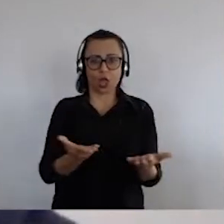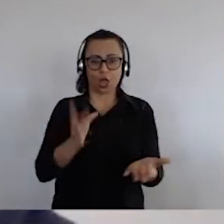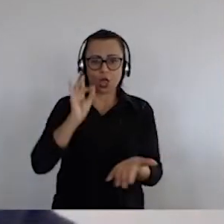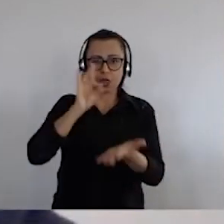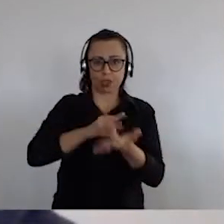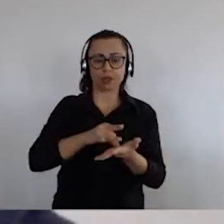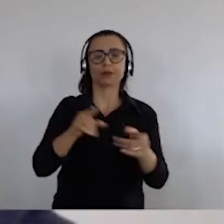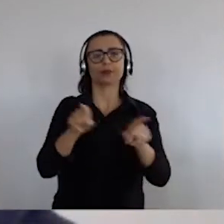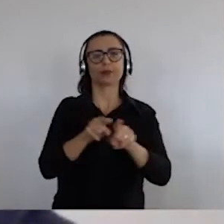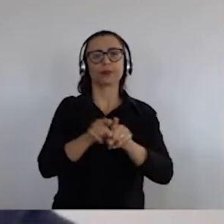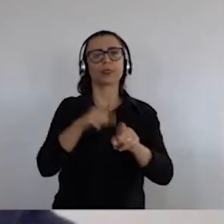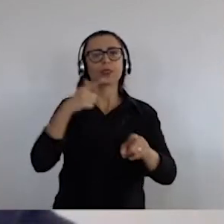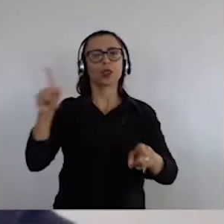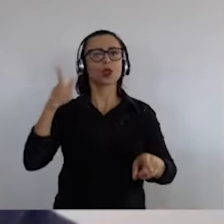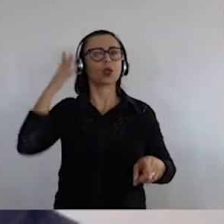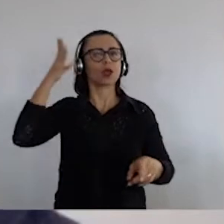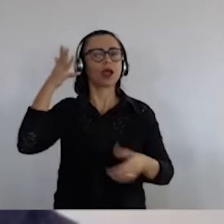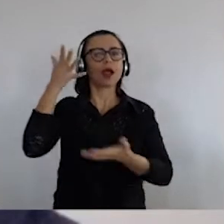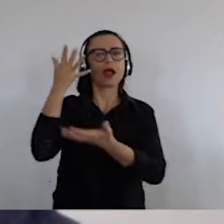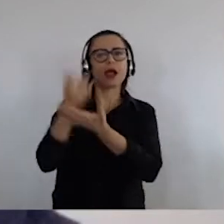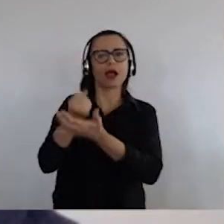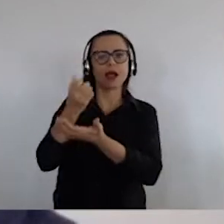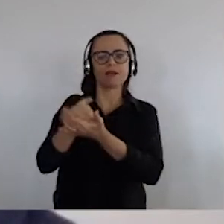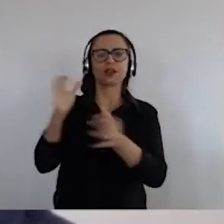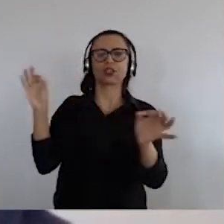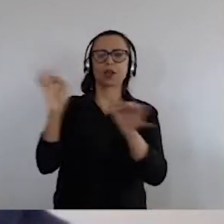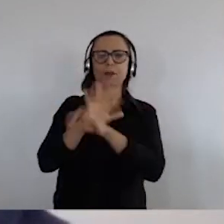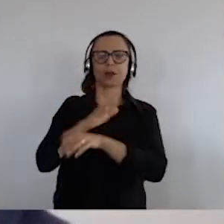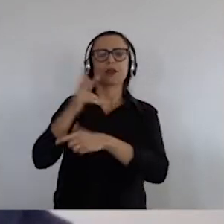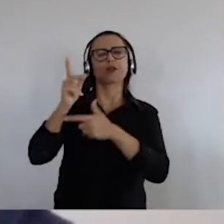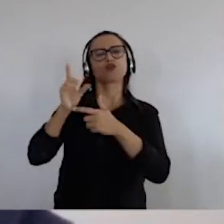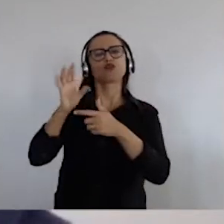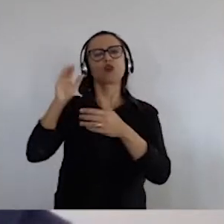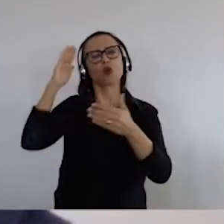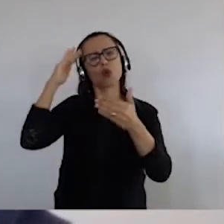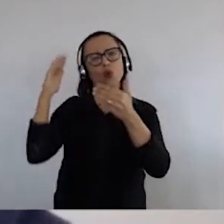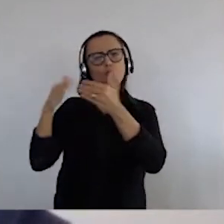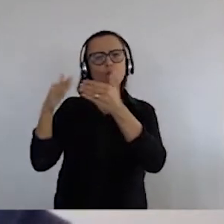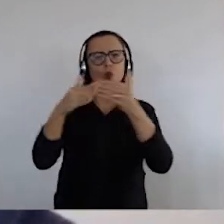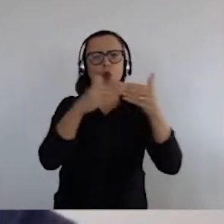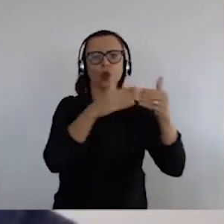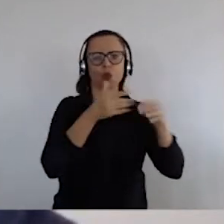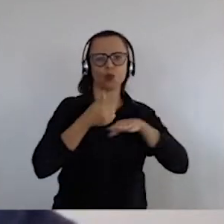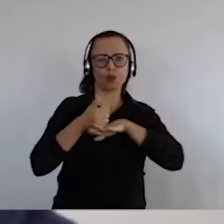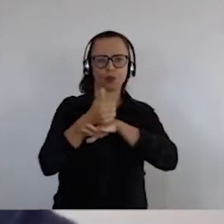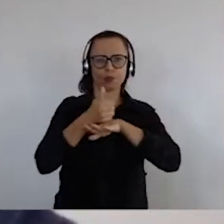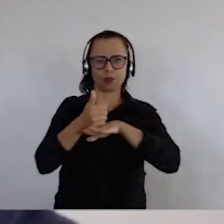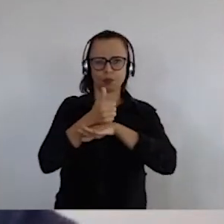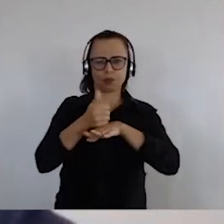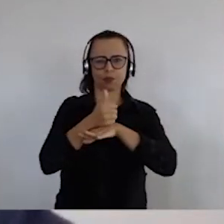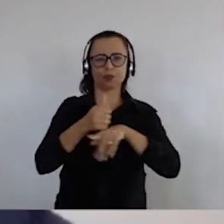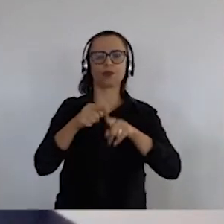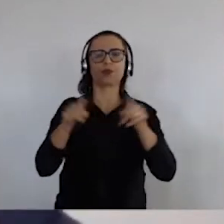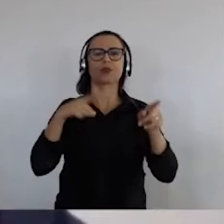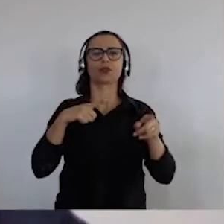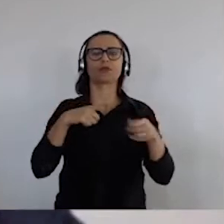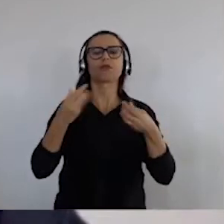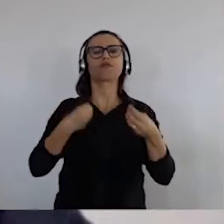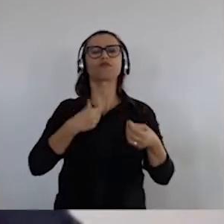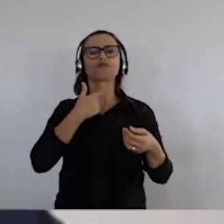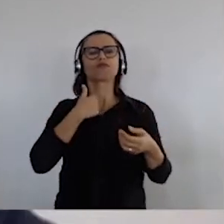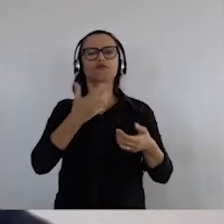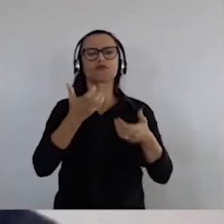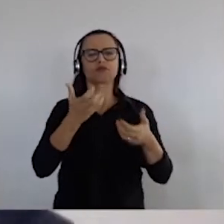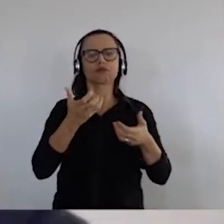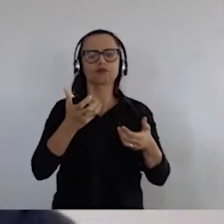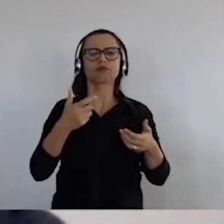aquelas sustentações orais gravadas apenas com a concordância dos profissionais. Aqueles que mantiverem o desejo, aqueles